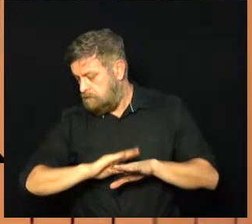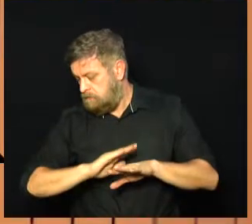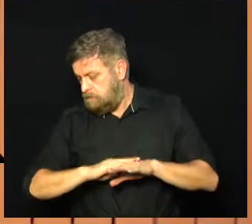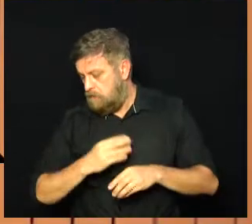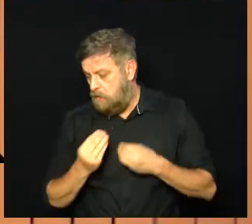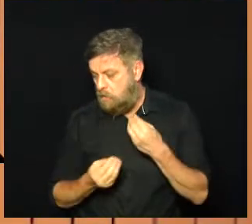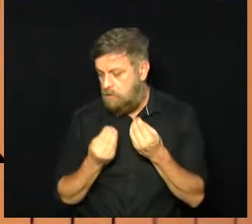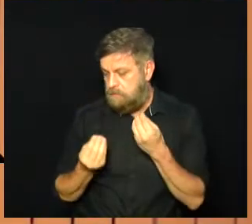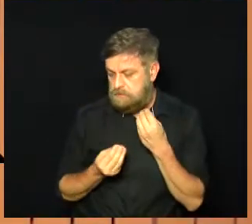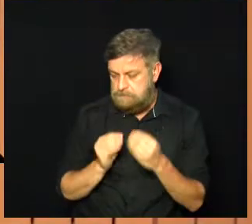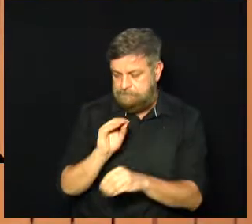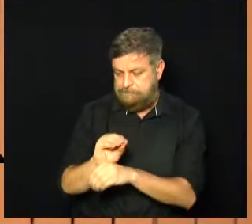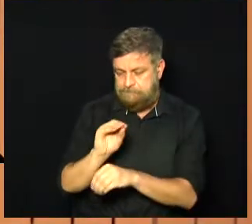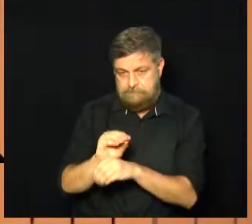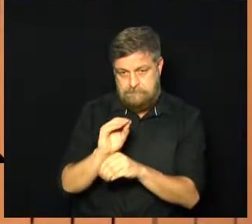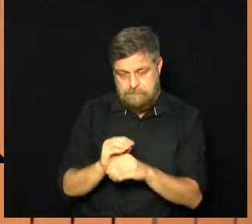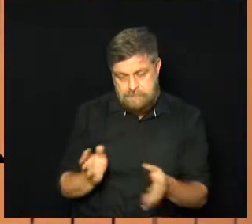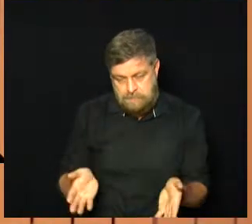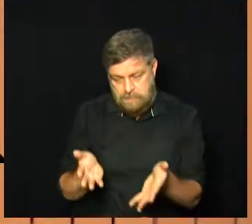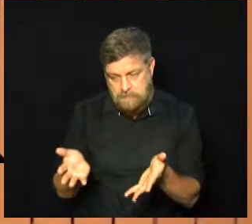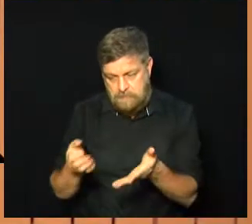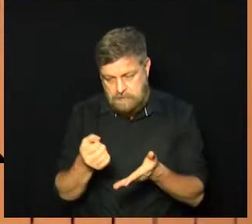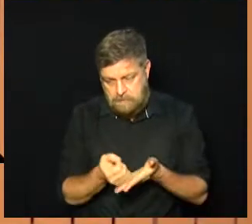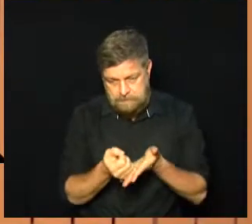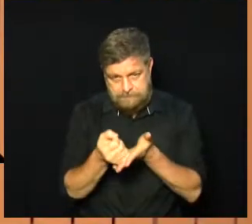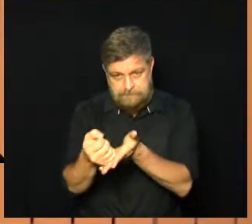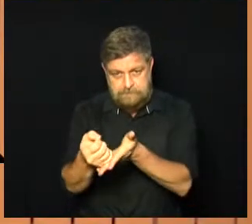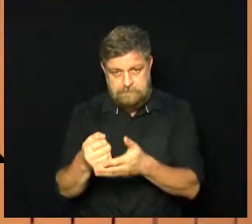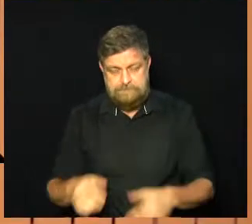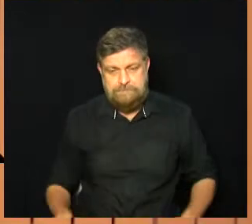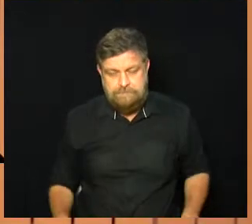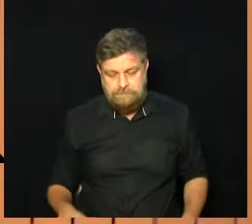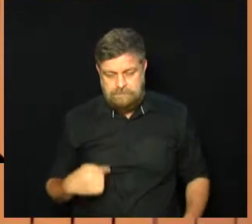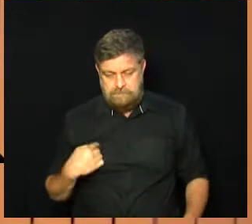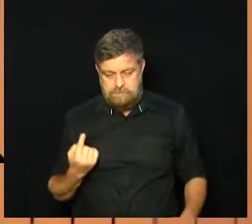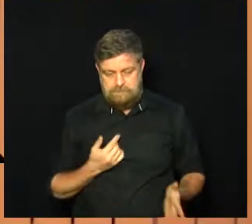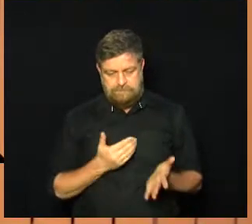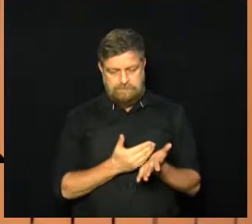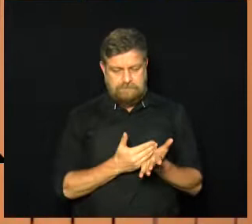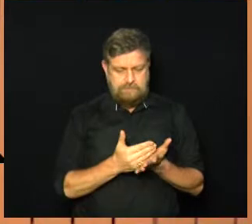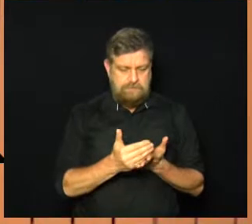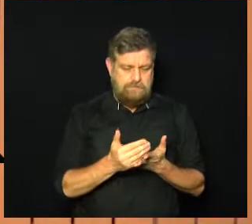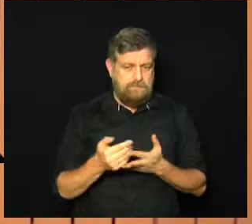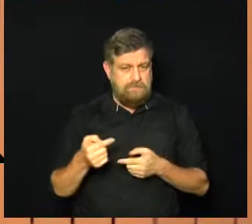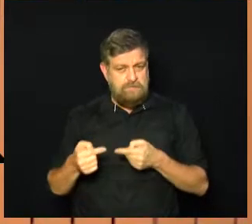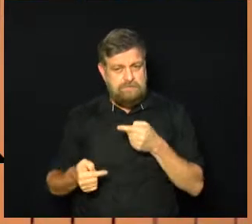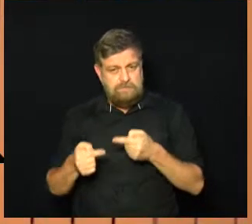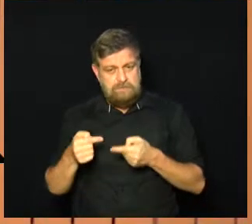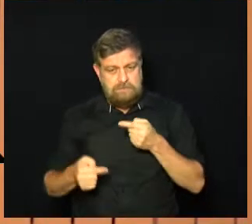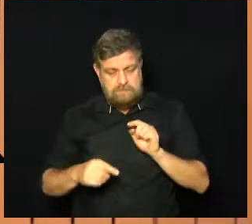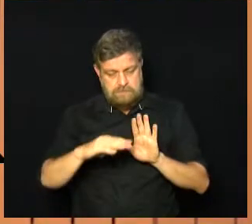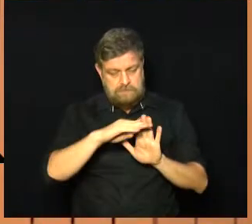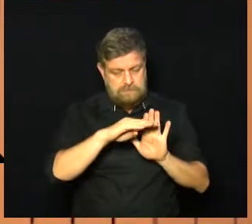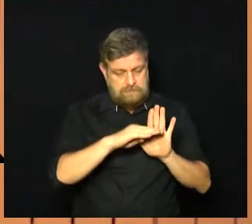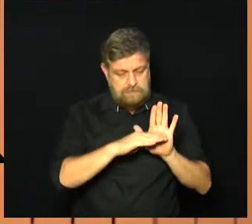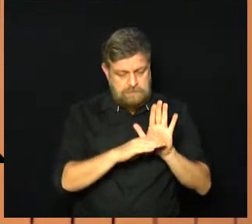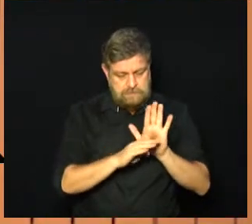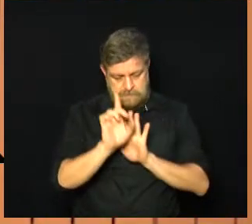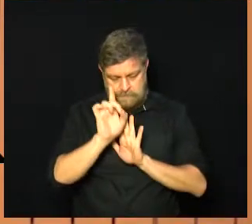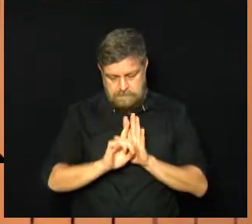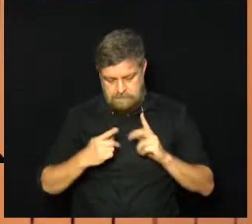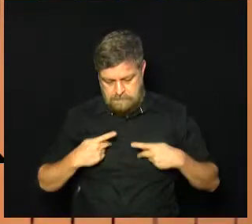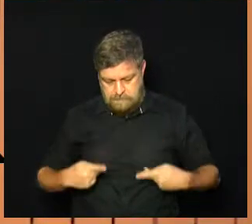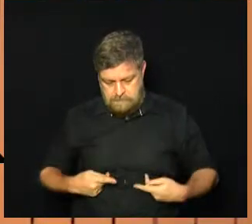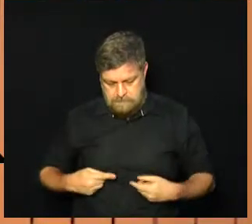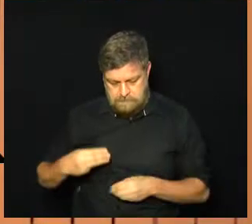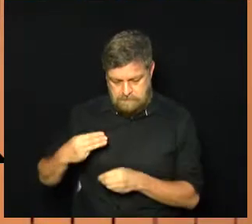ajudar nessa causa e nessas pautas. A gente começou, né, a discutir o Plano Municipal de Direitos Humanos, né, a